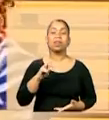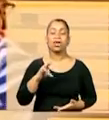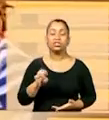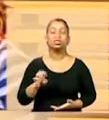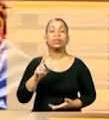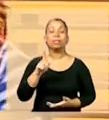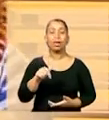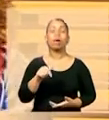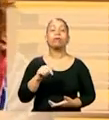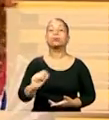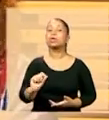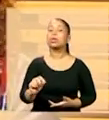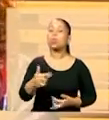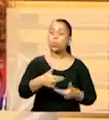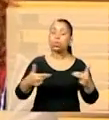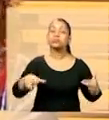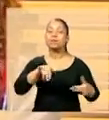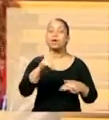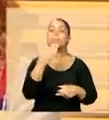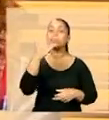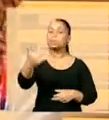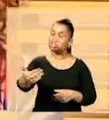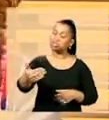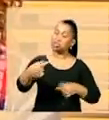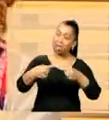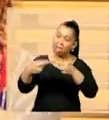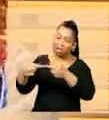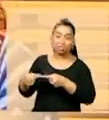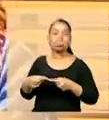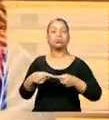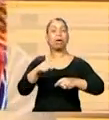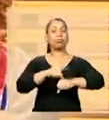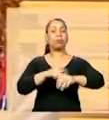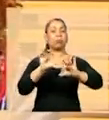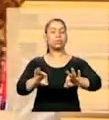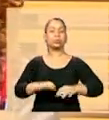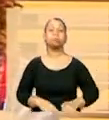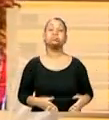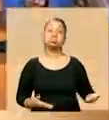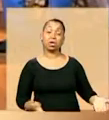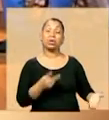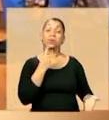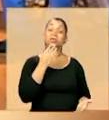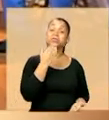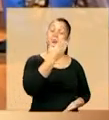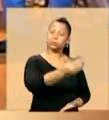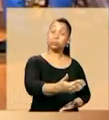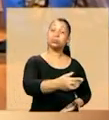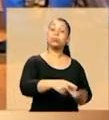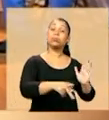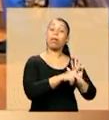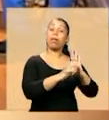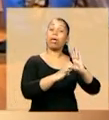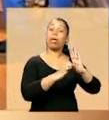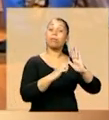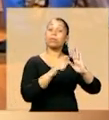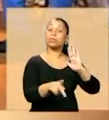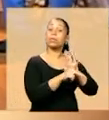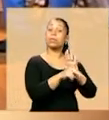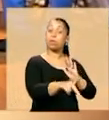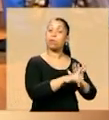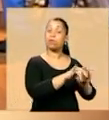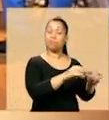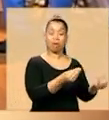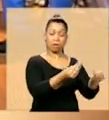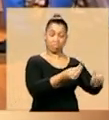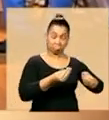tem instrumentos que ele aplica para solicitar a adequação em tempo hábil. E aí ele faz essa solicitação para a própria empresa?